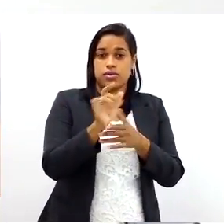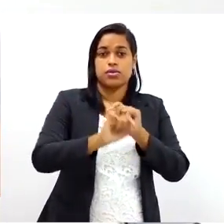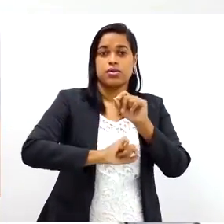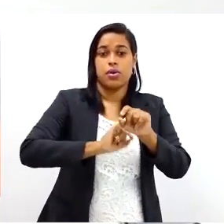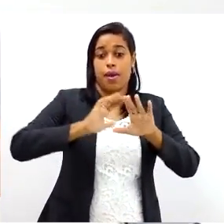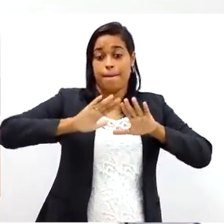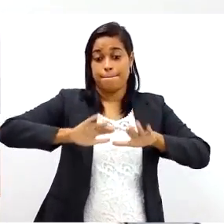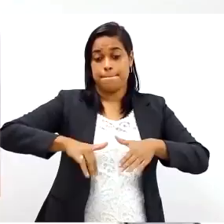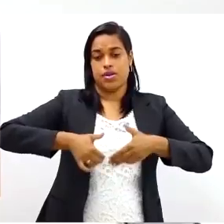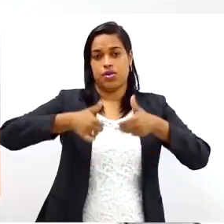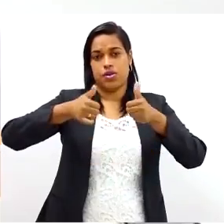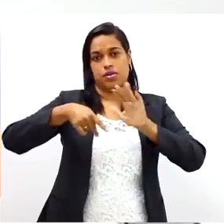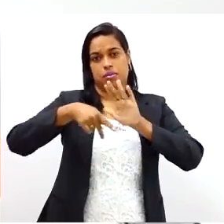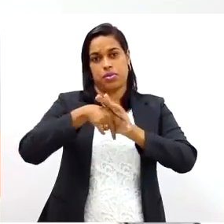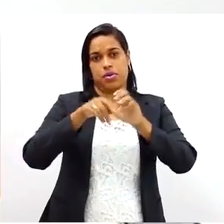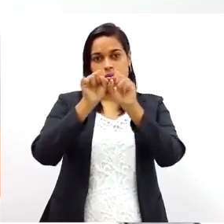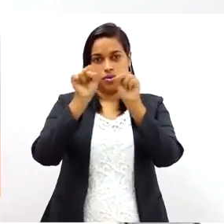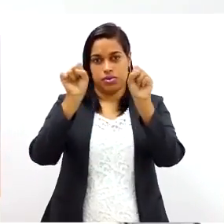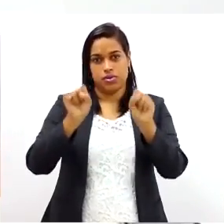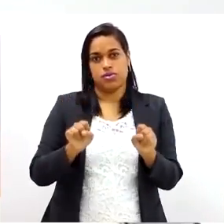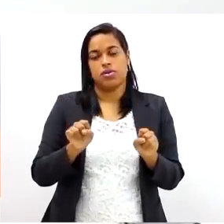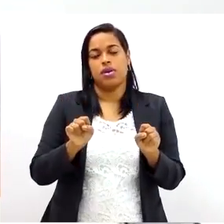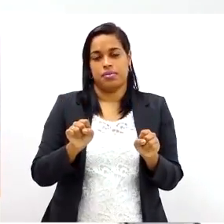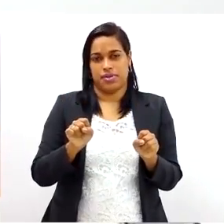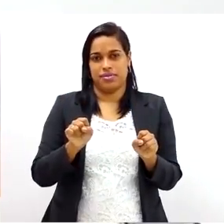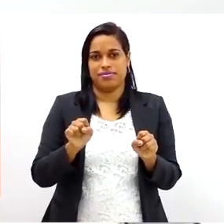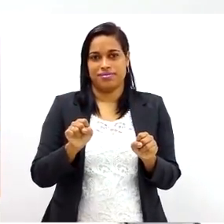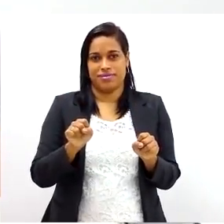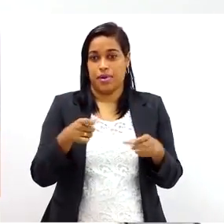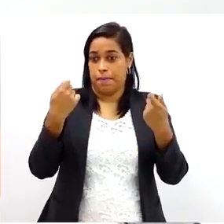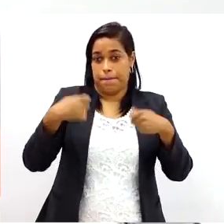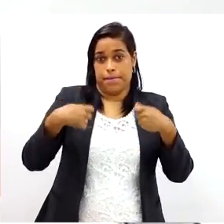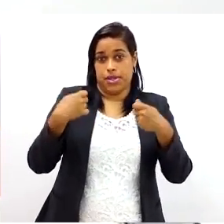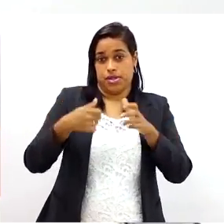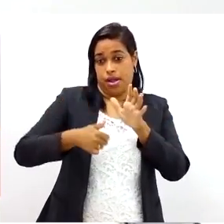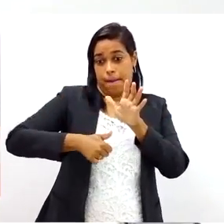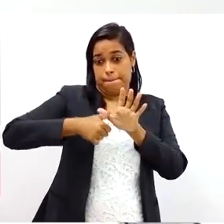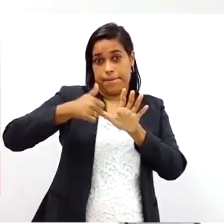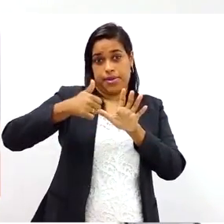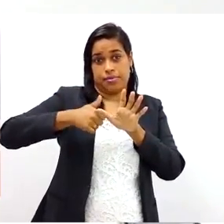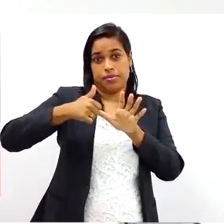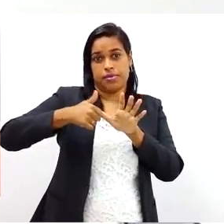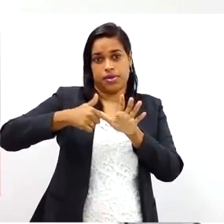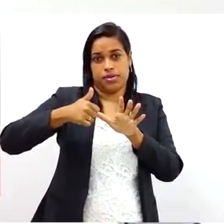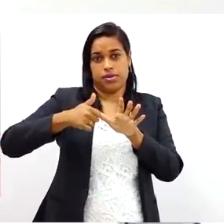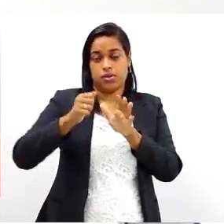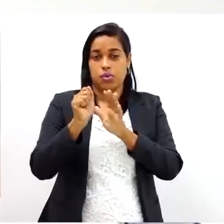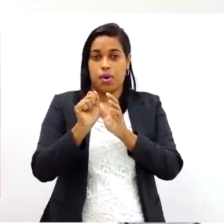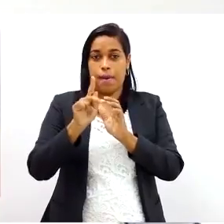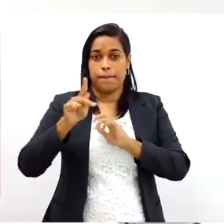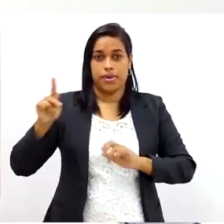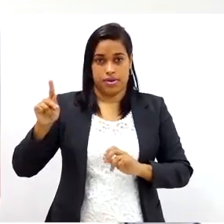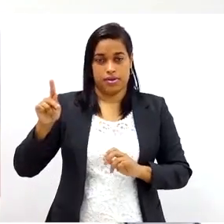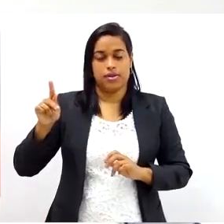performance, à melhora do sistema, e não necessariamente precisa estar numa primeira versão do